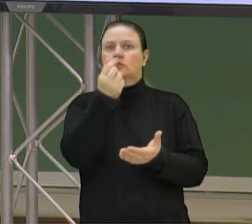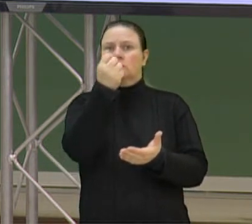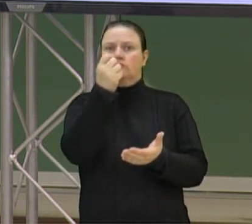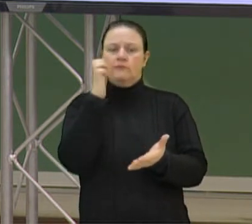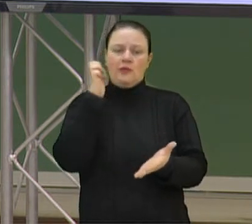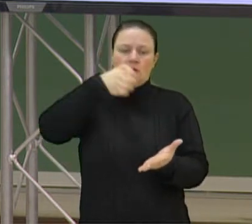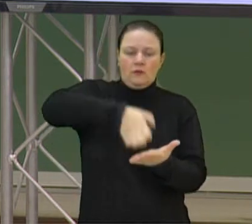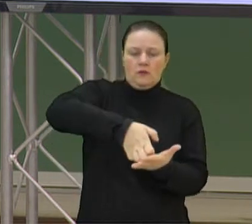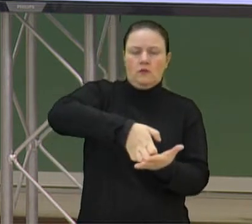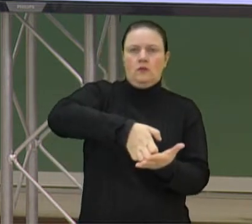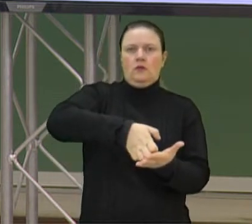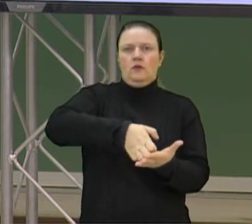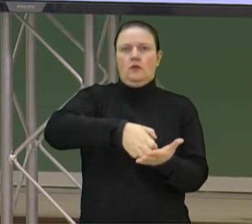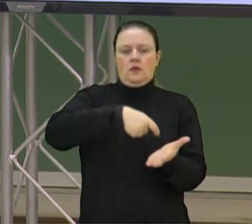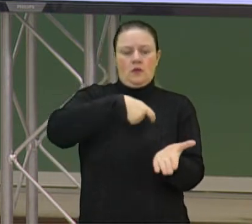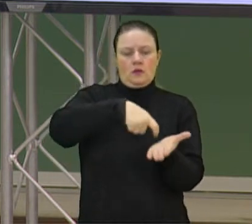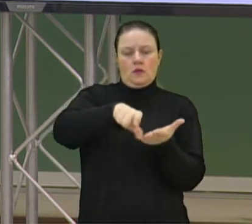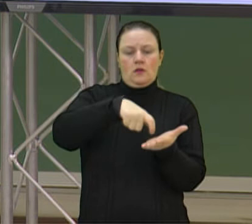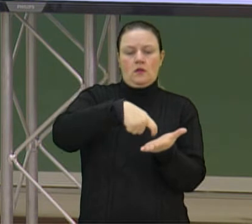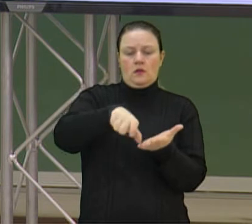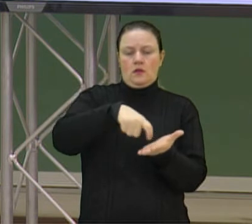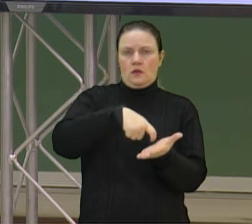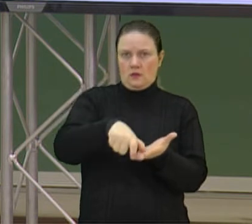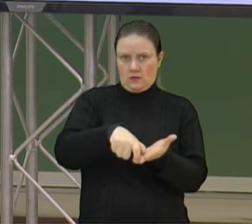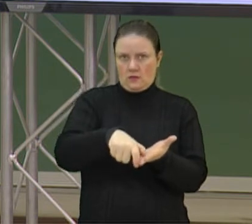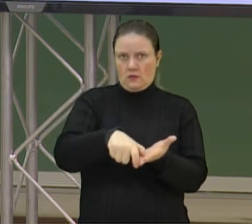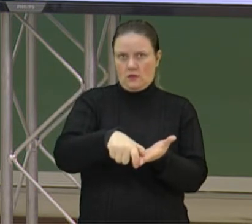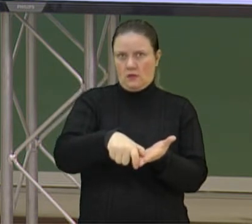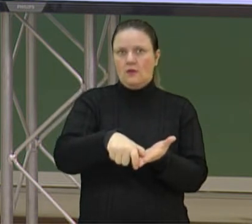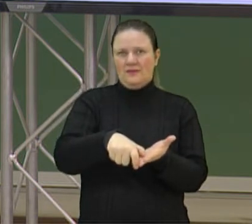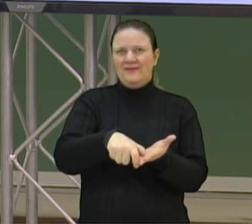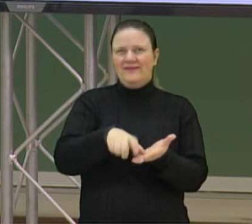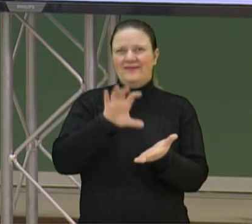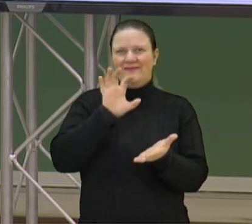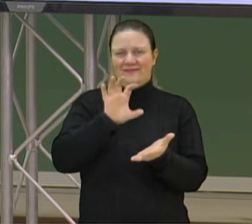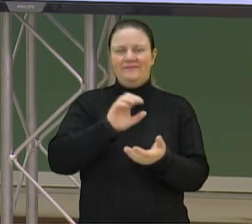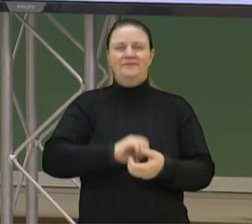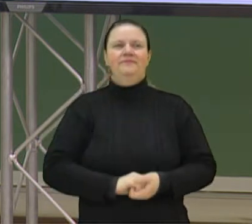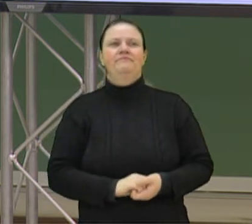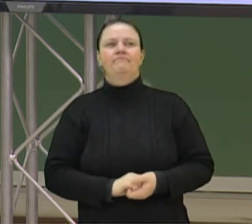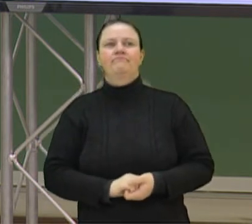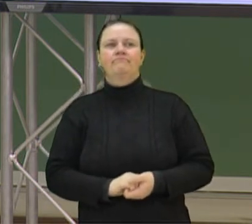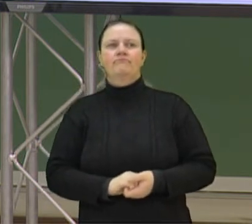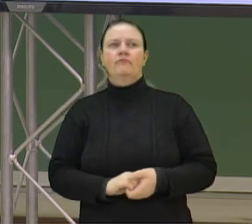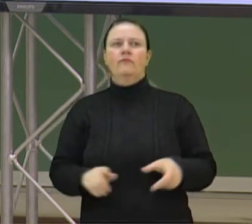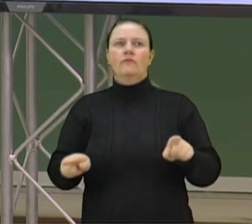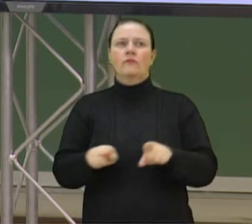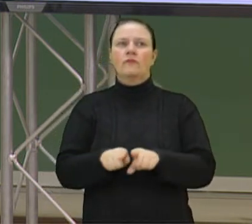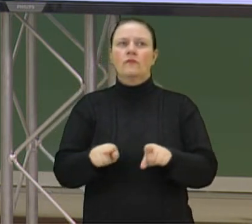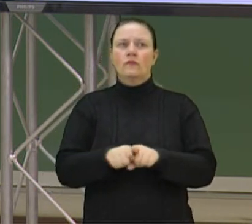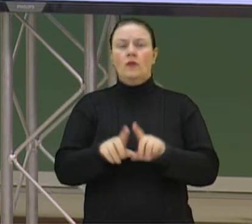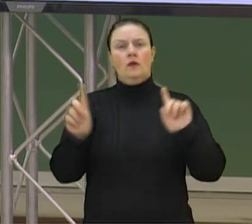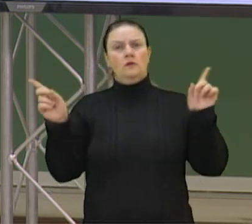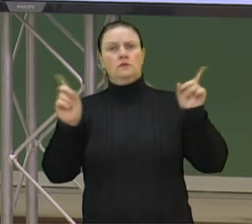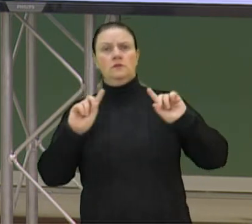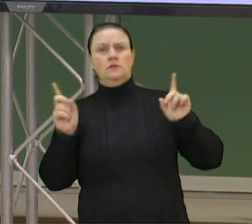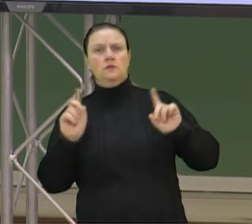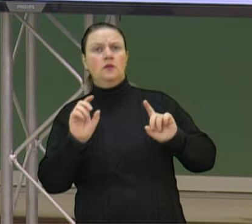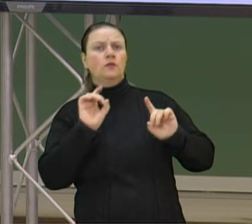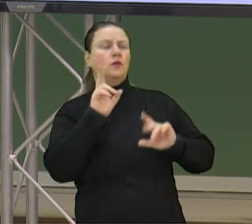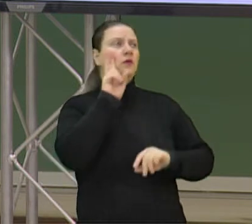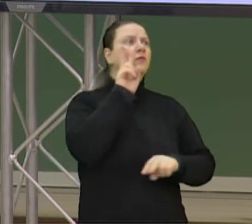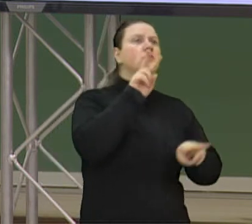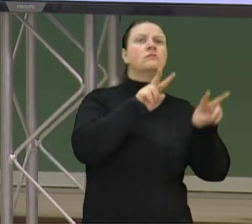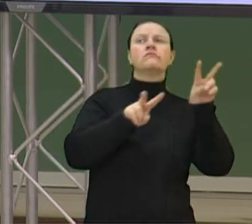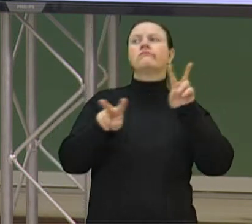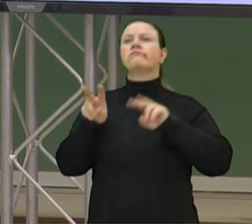E pagar com tarjeta de crédito é pagar com cartão de crédito. E no, solo estoy mirando, gracias.